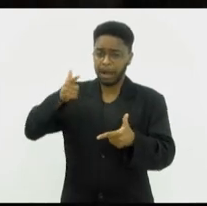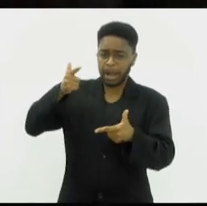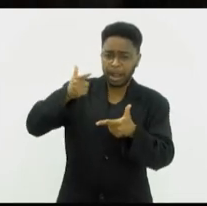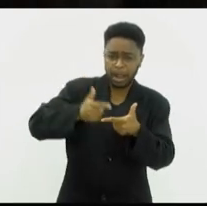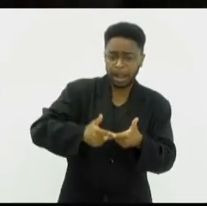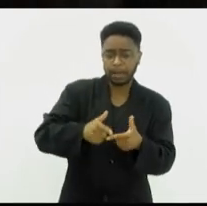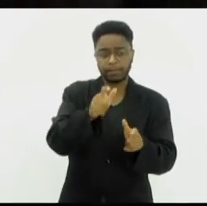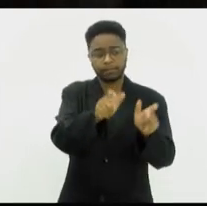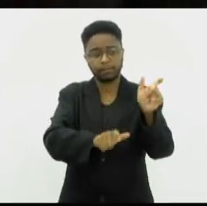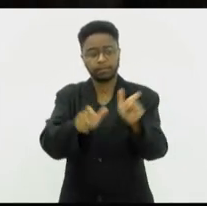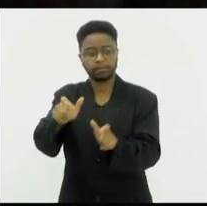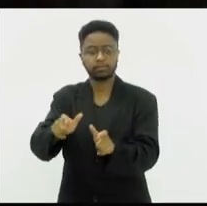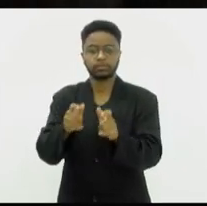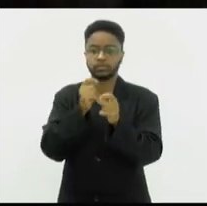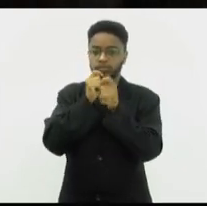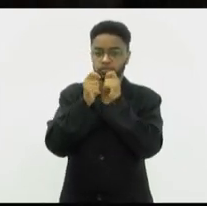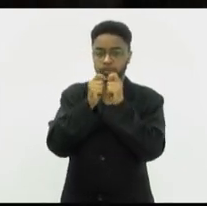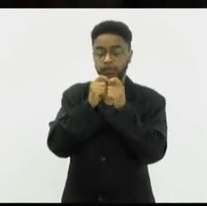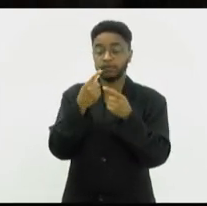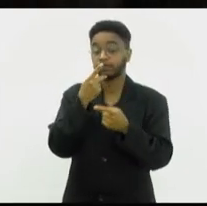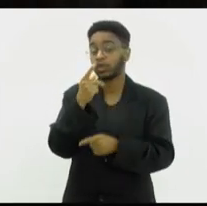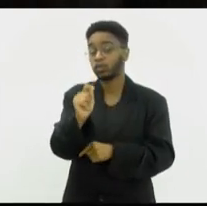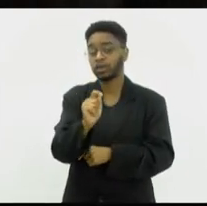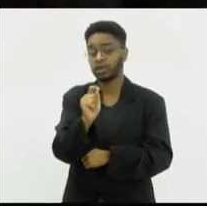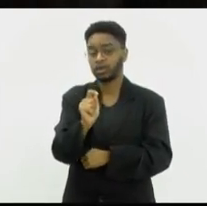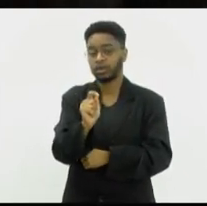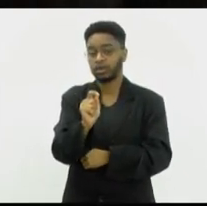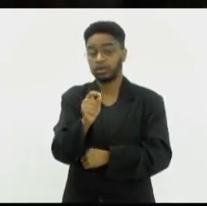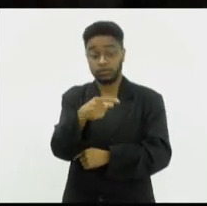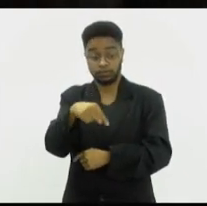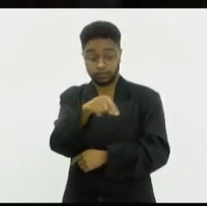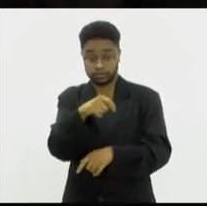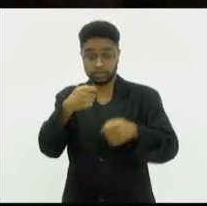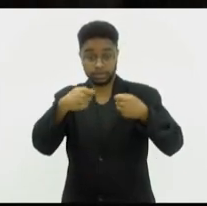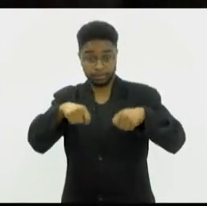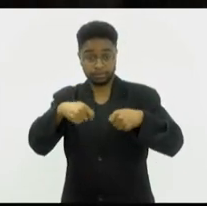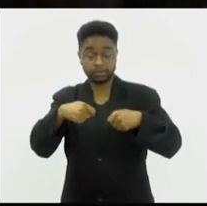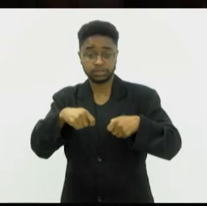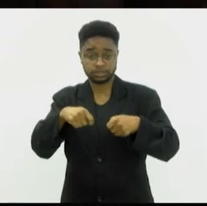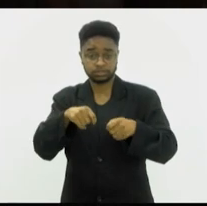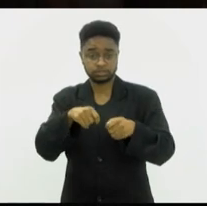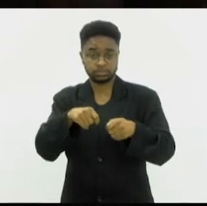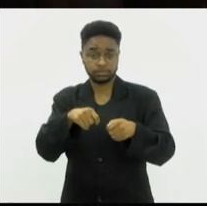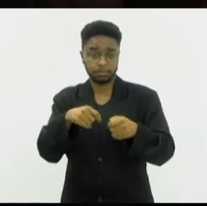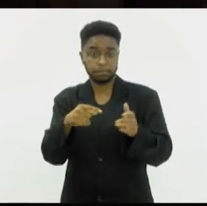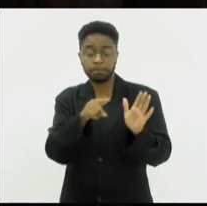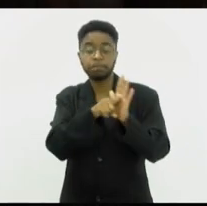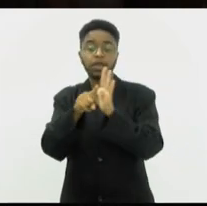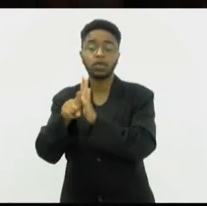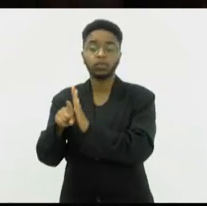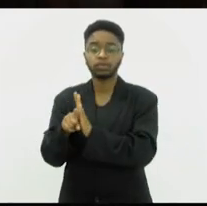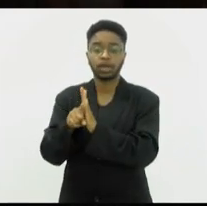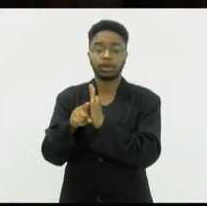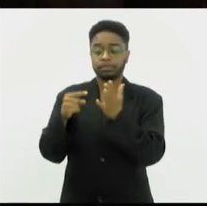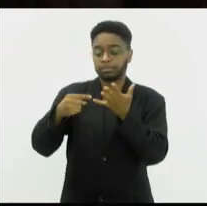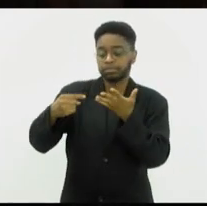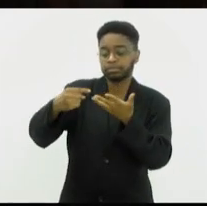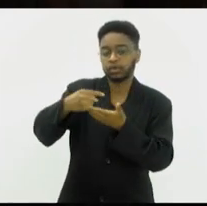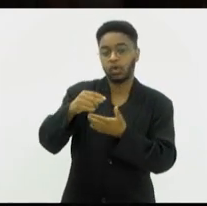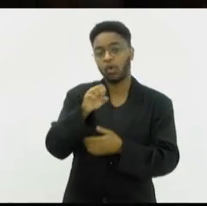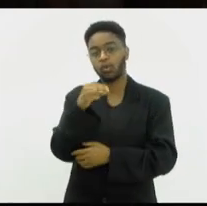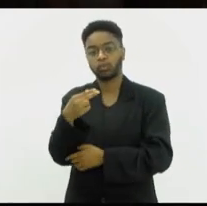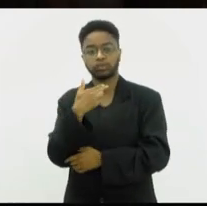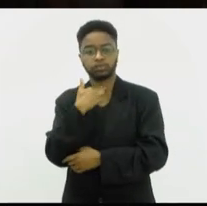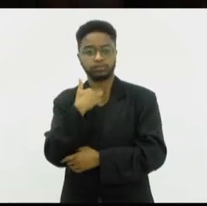no jornalista, quer dizer, dizendo para os jornalistas o que, que eles deveriam perguntar ou não perguntar.